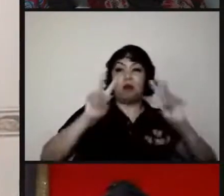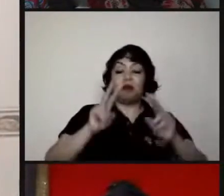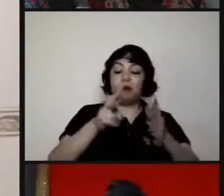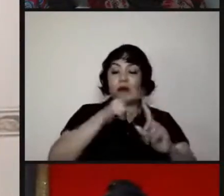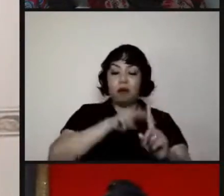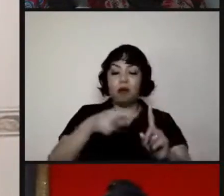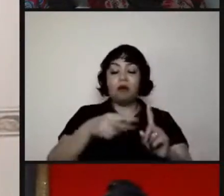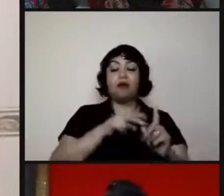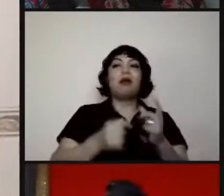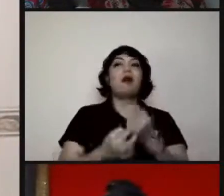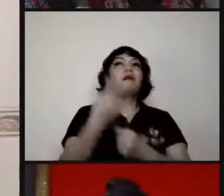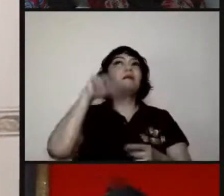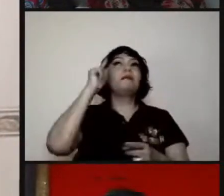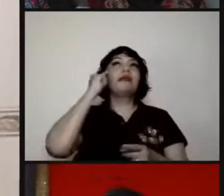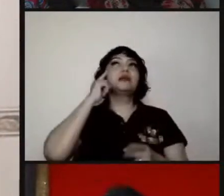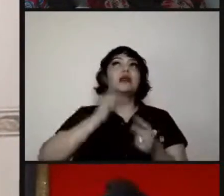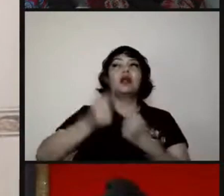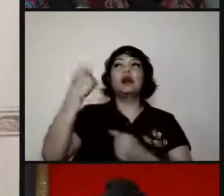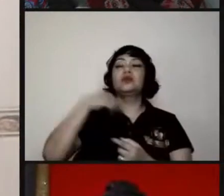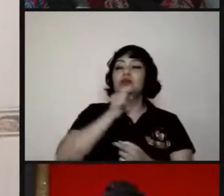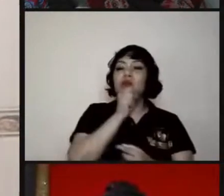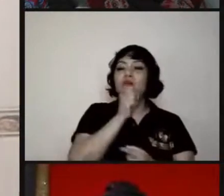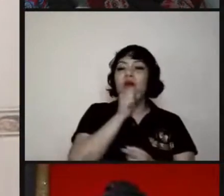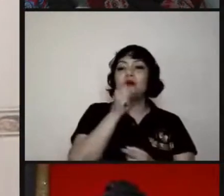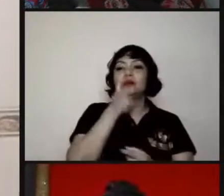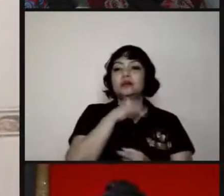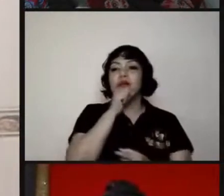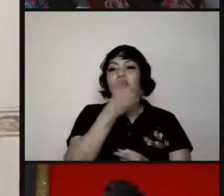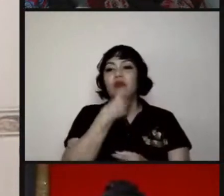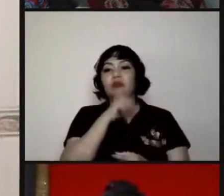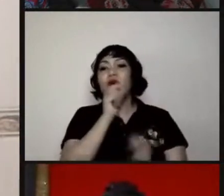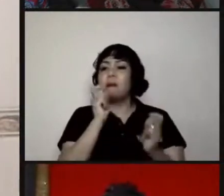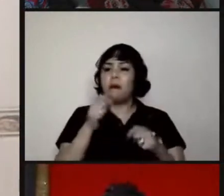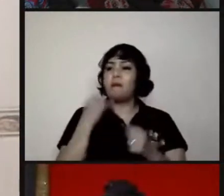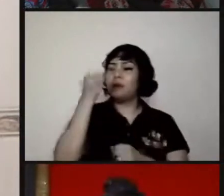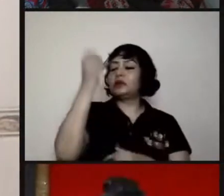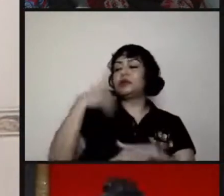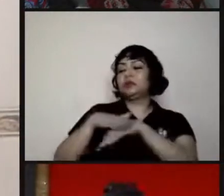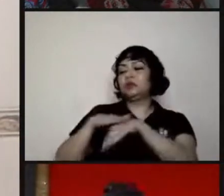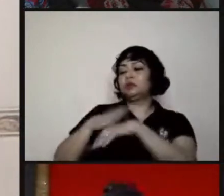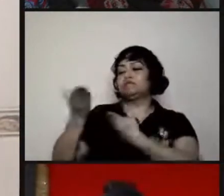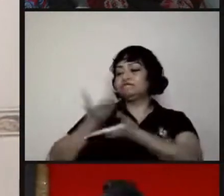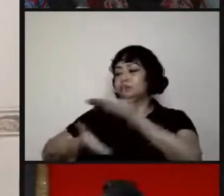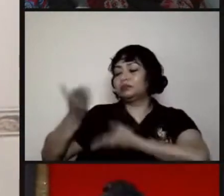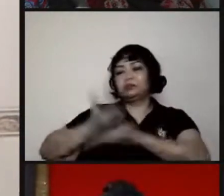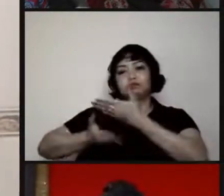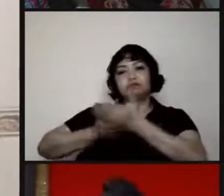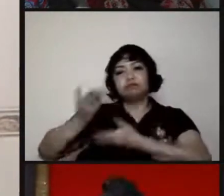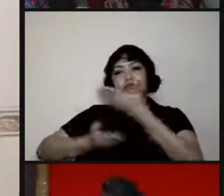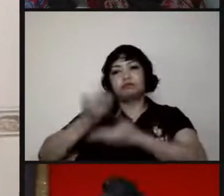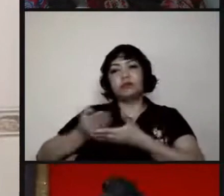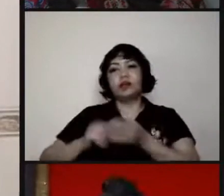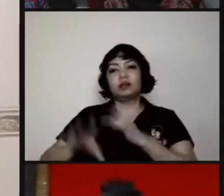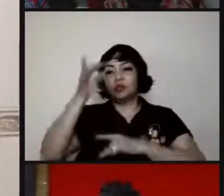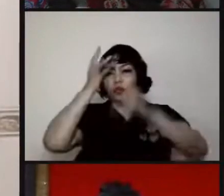nossos avós. Né, é importante a gente ter essa conversa também com os mais velhos. Eu acho que tudo aquilo